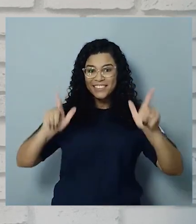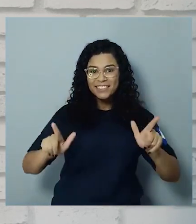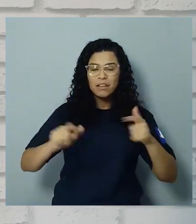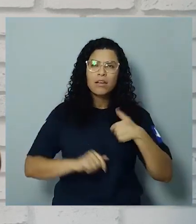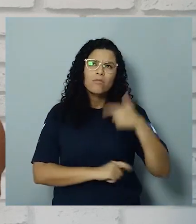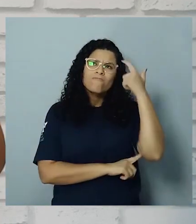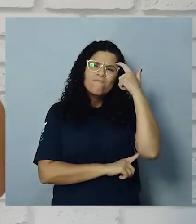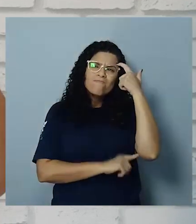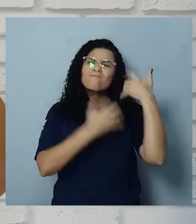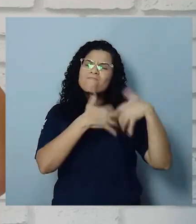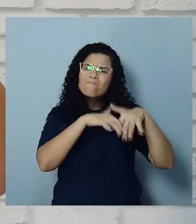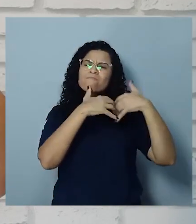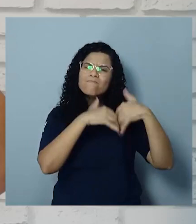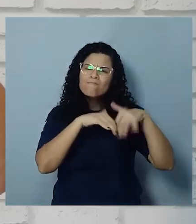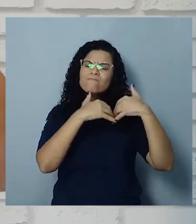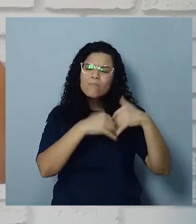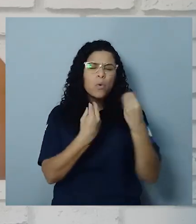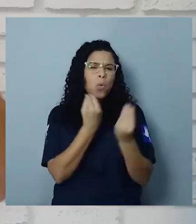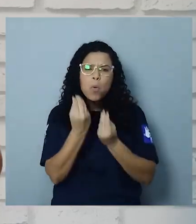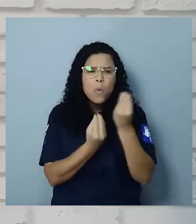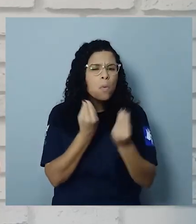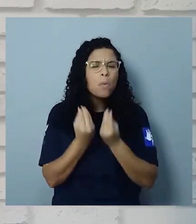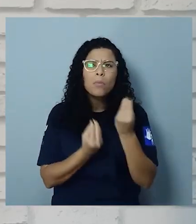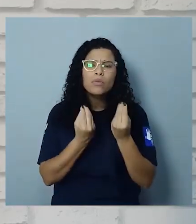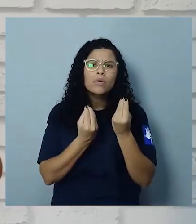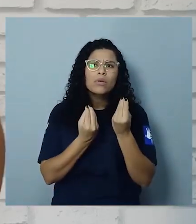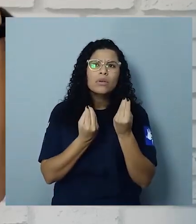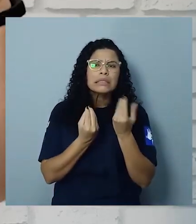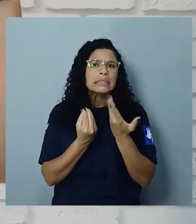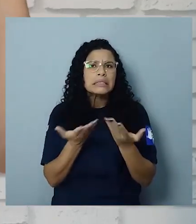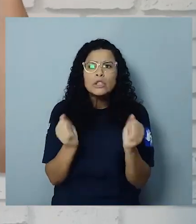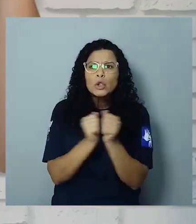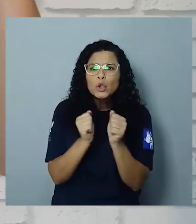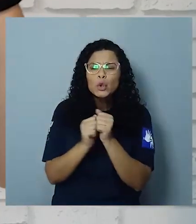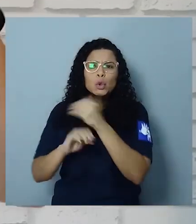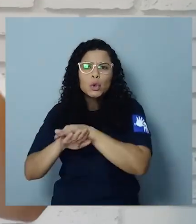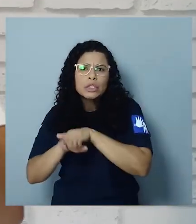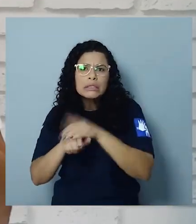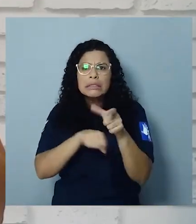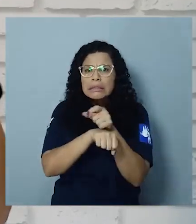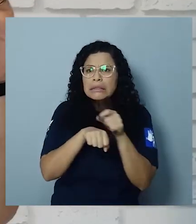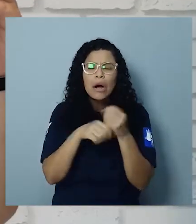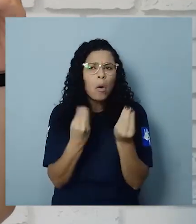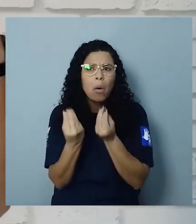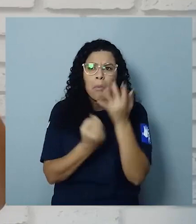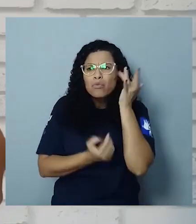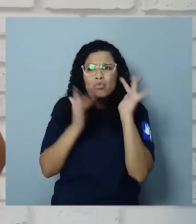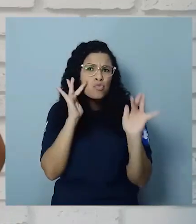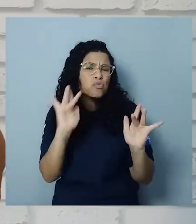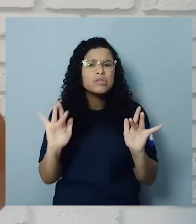diferente quebrando a cabeça ai meu Deus será que eu coloco a Joaninha com a formiga